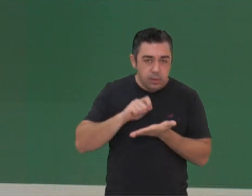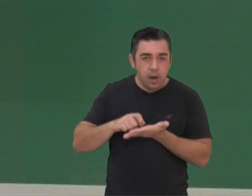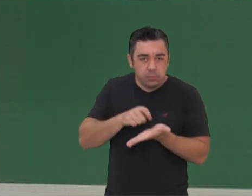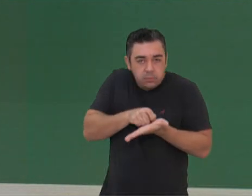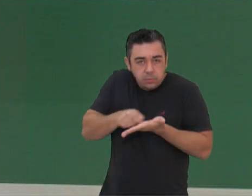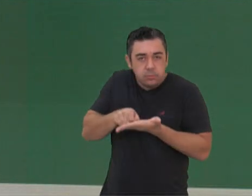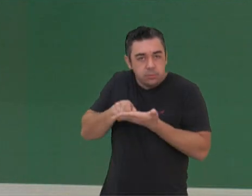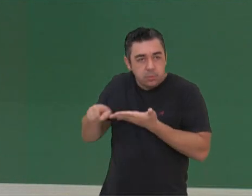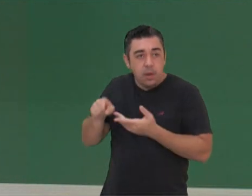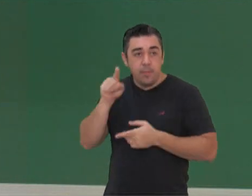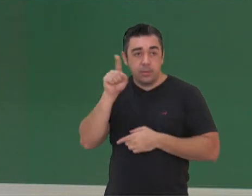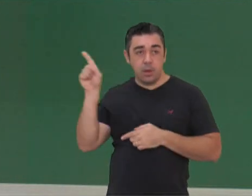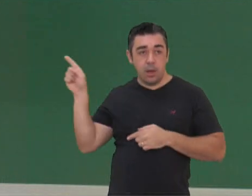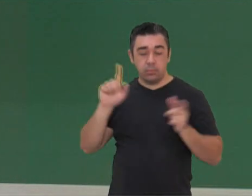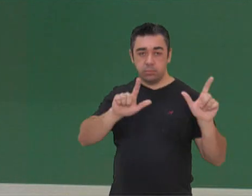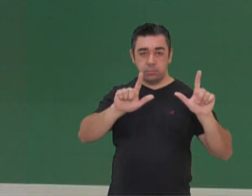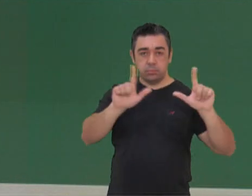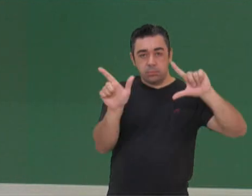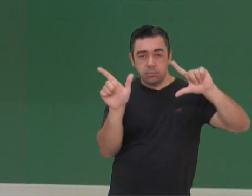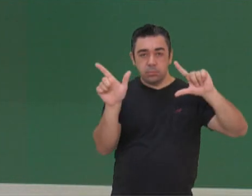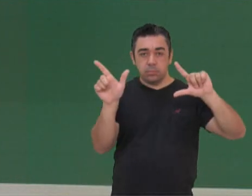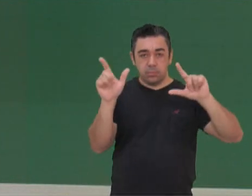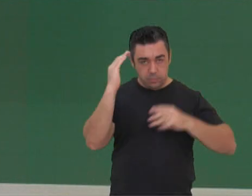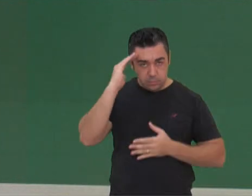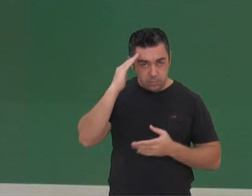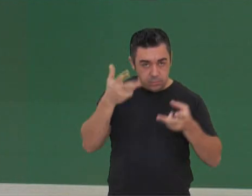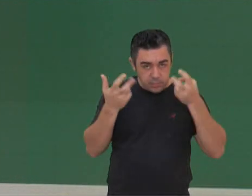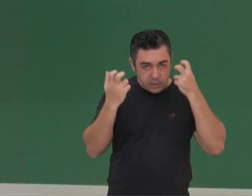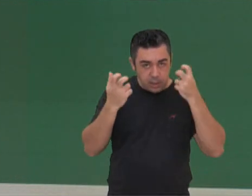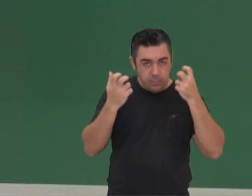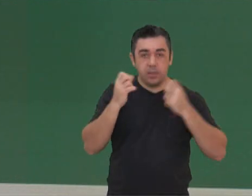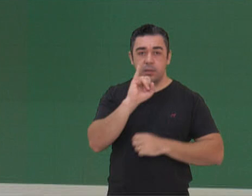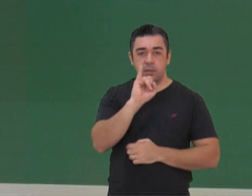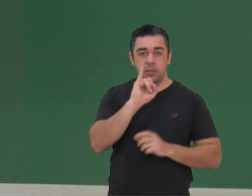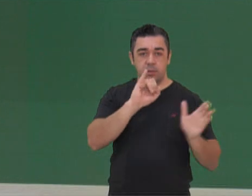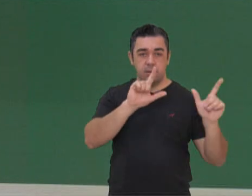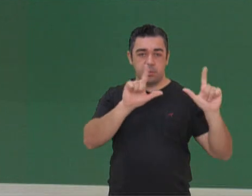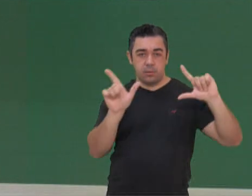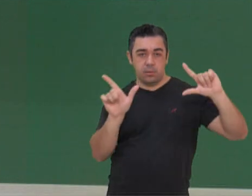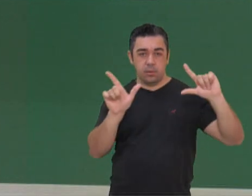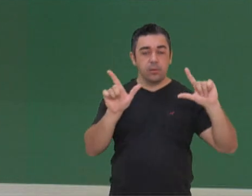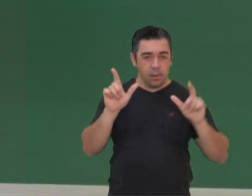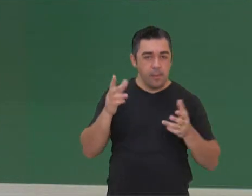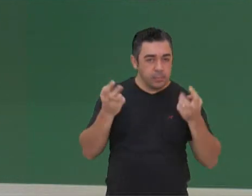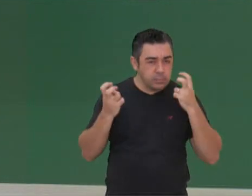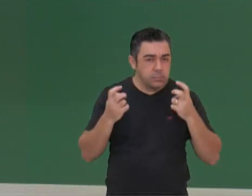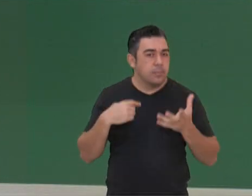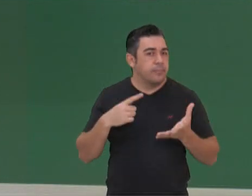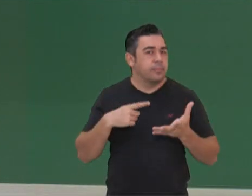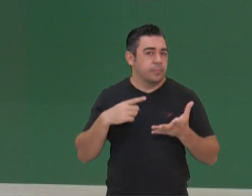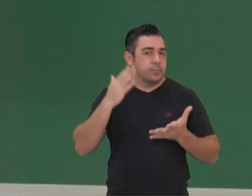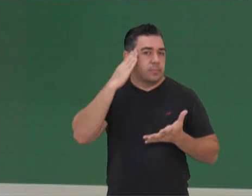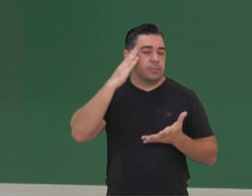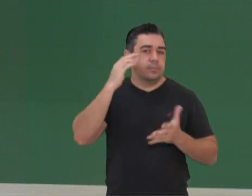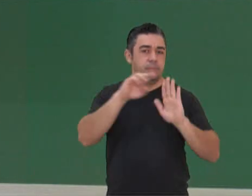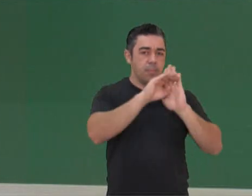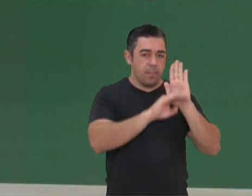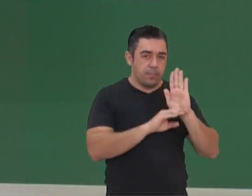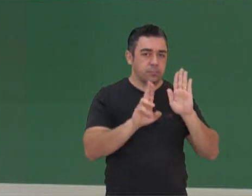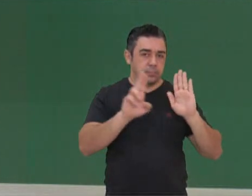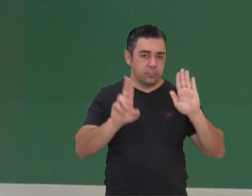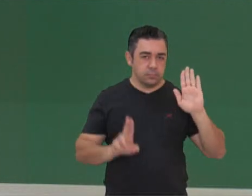ó, ele está em itálico, então a letra fica tortinha. Estão conseguindo reparar? Isso é importante, tem que saber as regras de